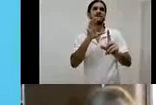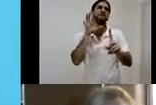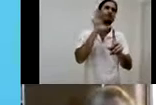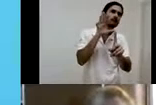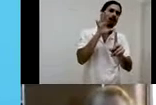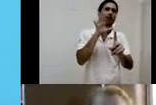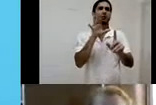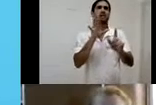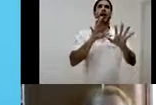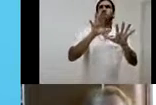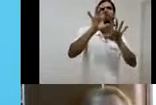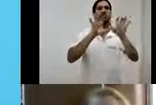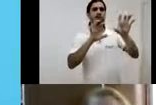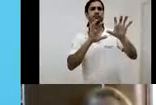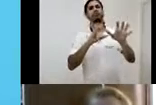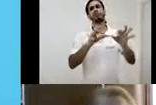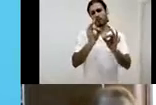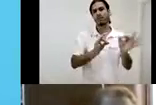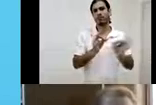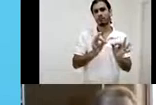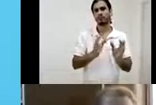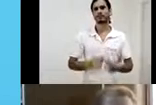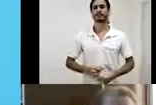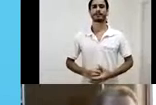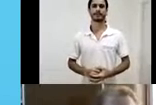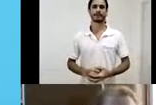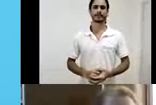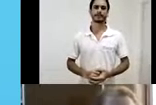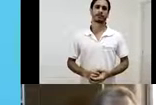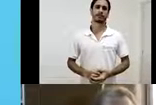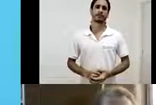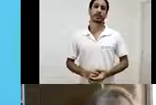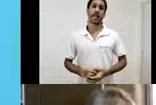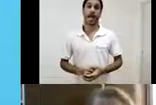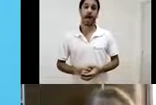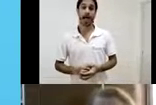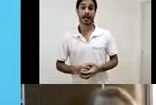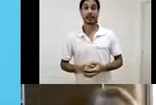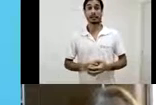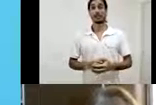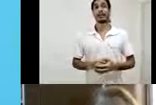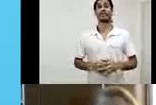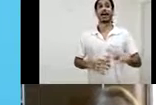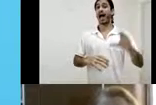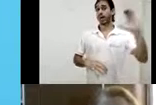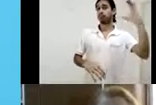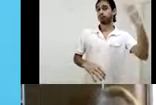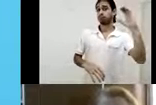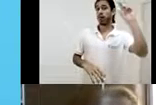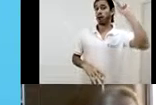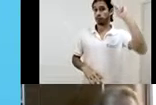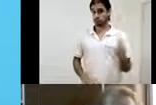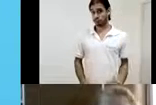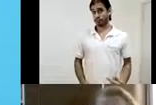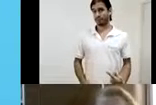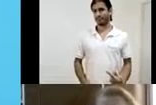ação aqui é subjugada pela finalidade da execução. Por isso que as ciências humanas, ela acaba, assim,